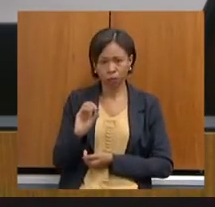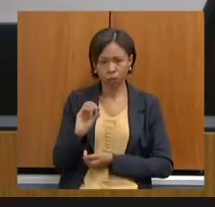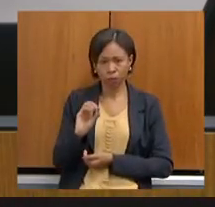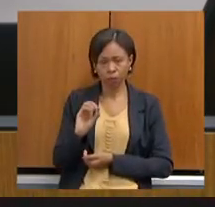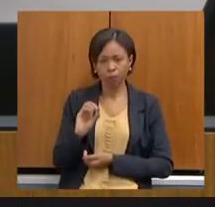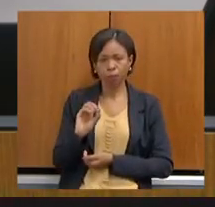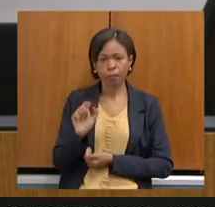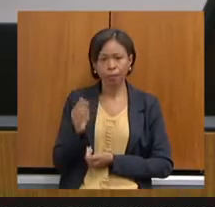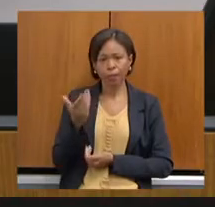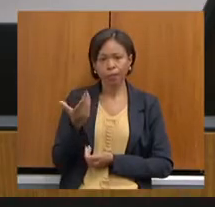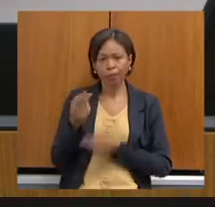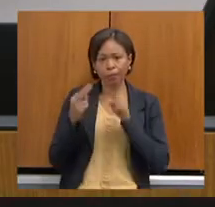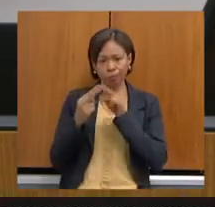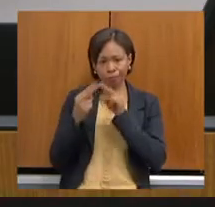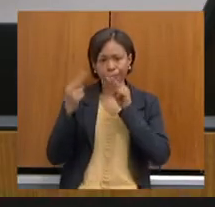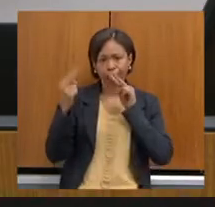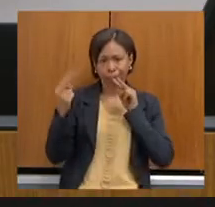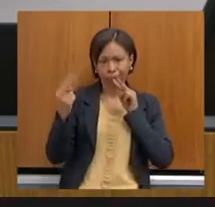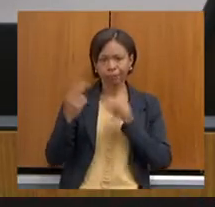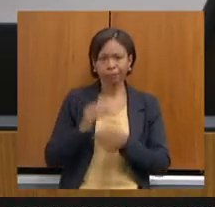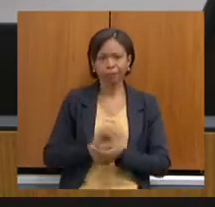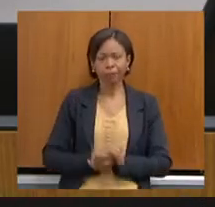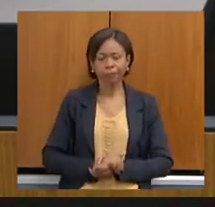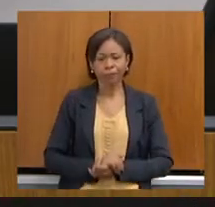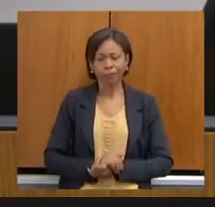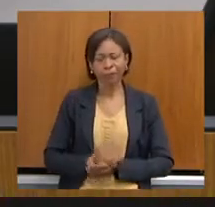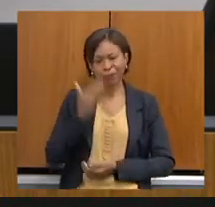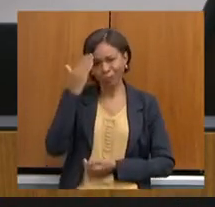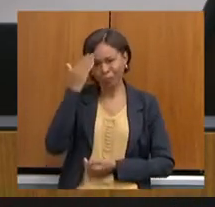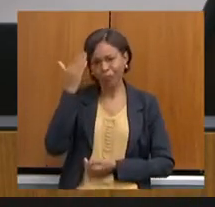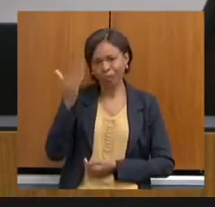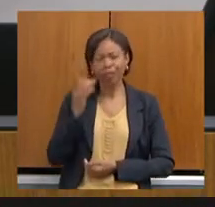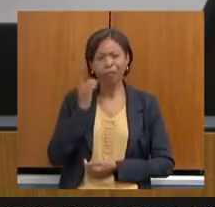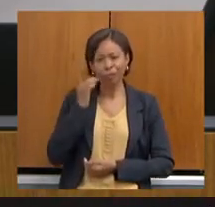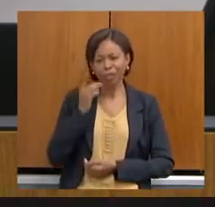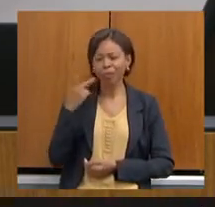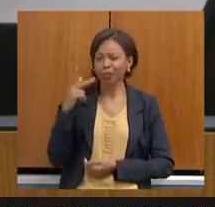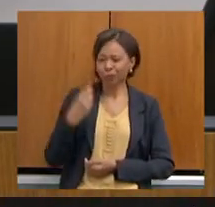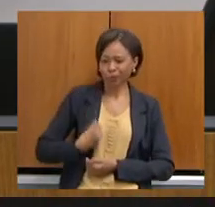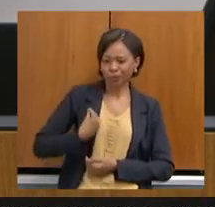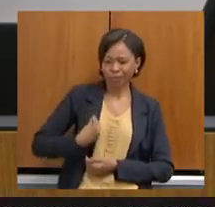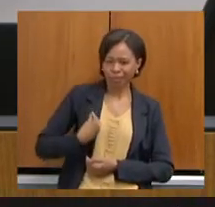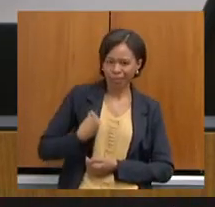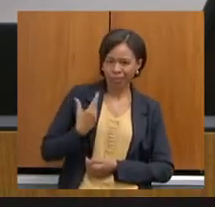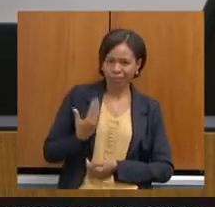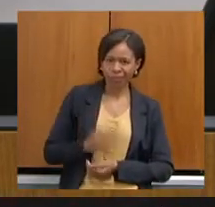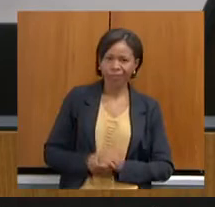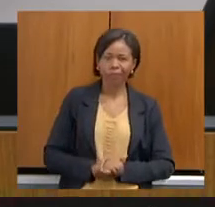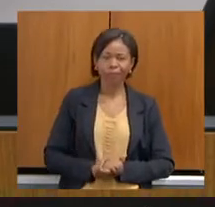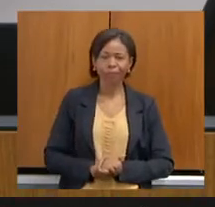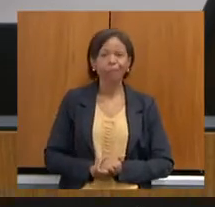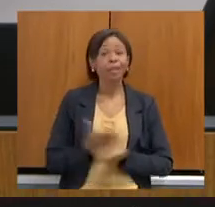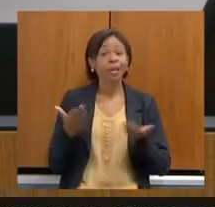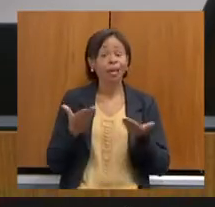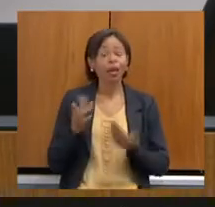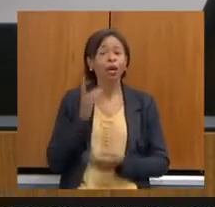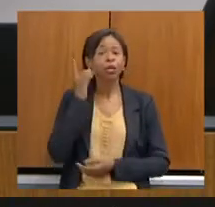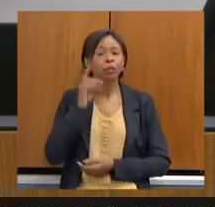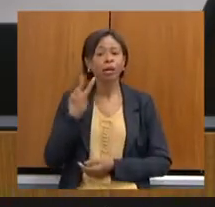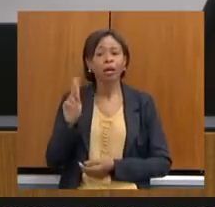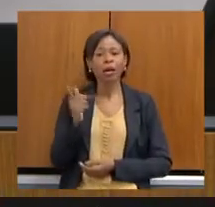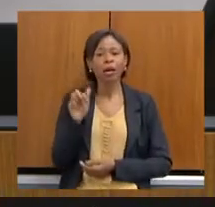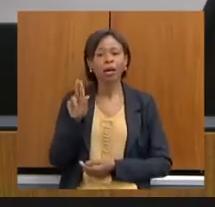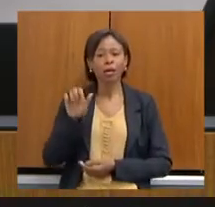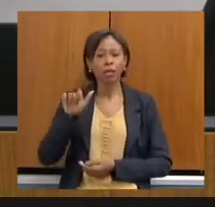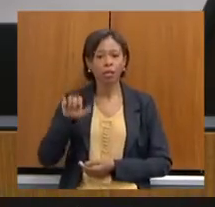a reforma remoto Obrigado Deputado pela sua presença palavra com deputado